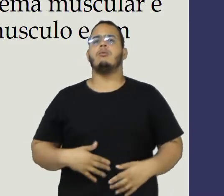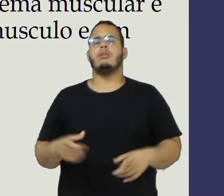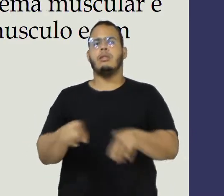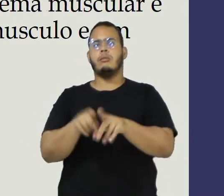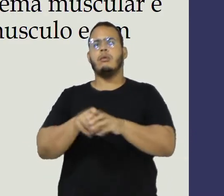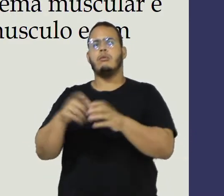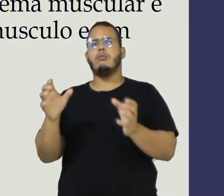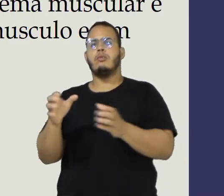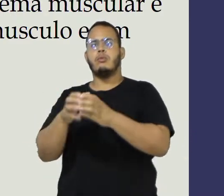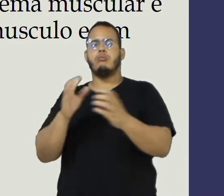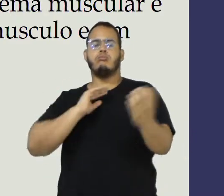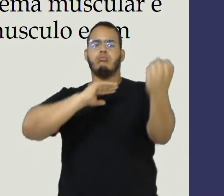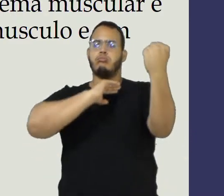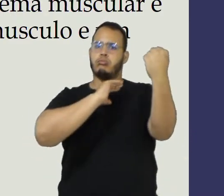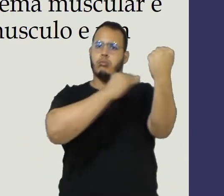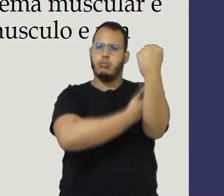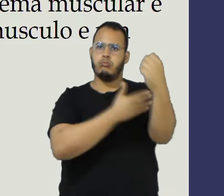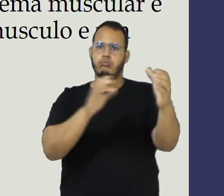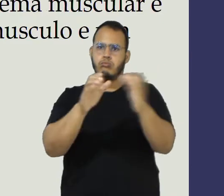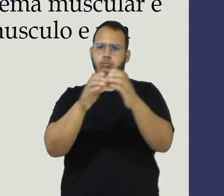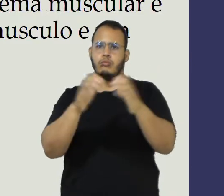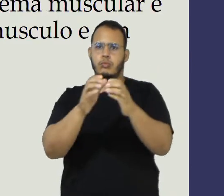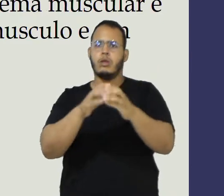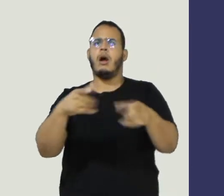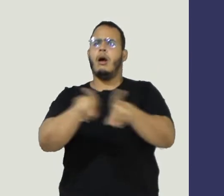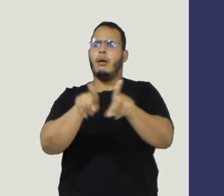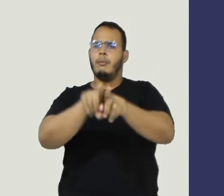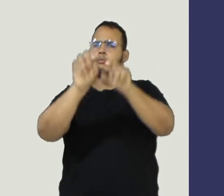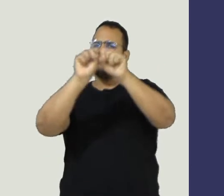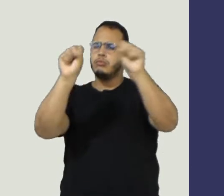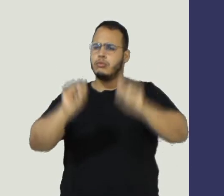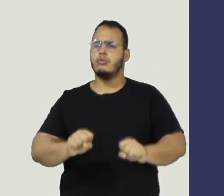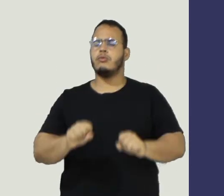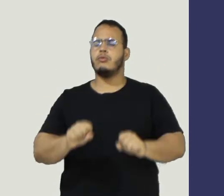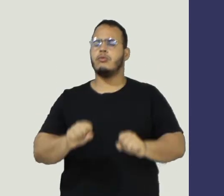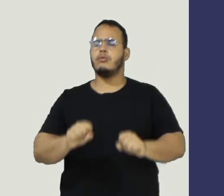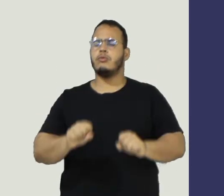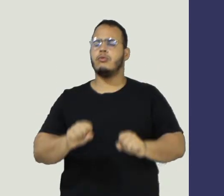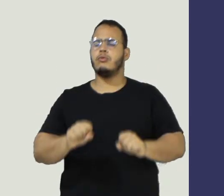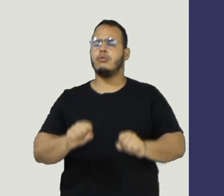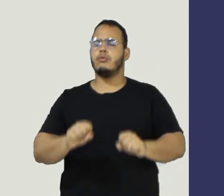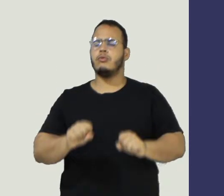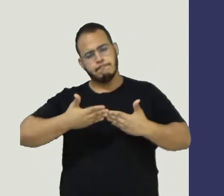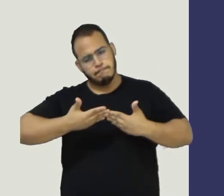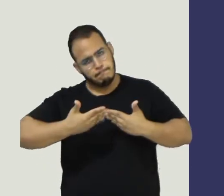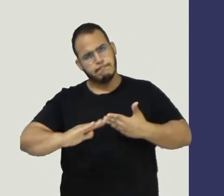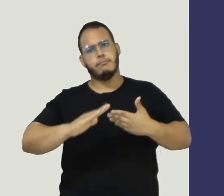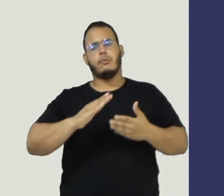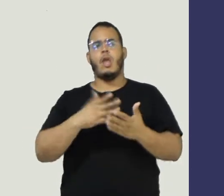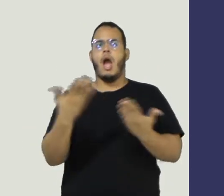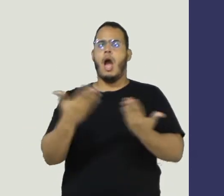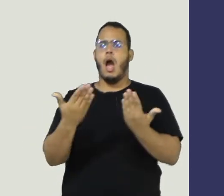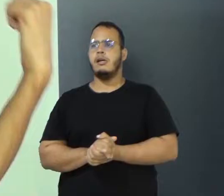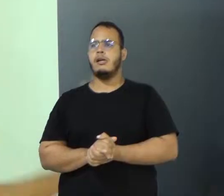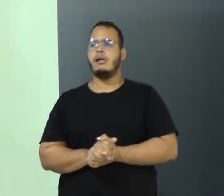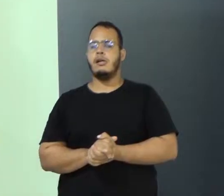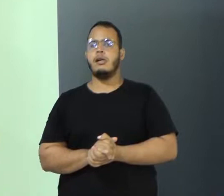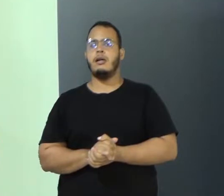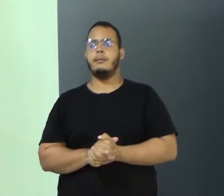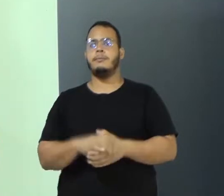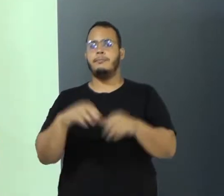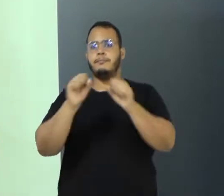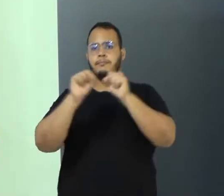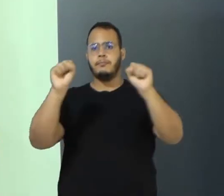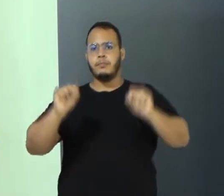conjunto de músculo também vai ser um sistema, certo? Partindo disso, a gente vai conhecer agora o sistema locomotor. Esse